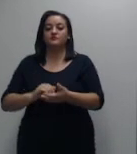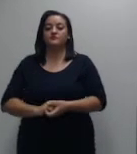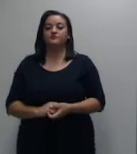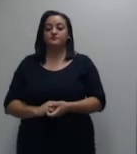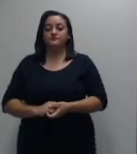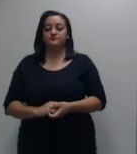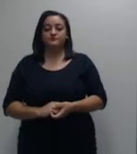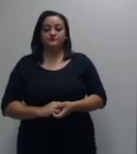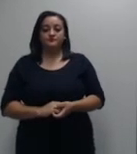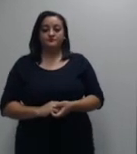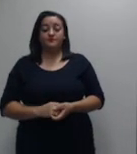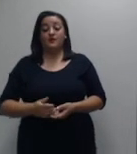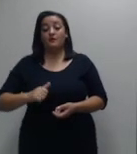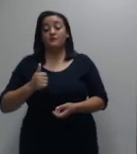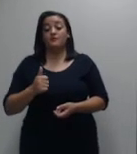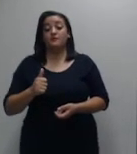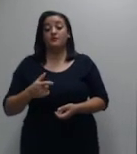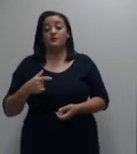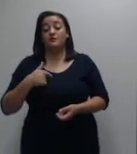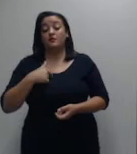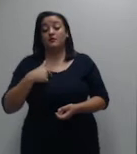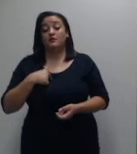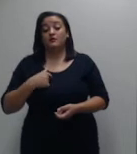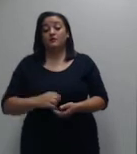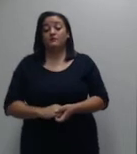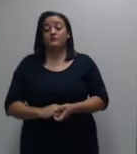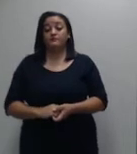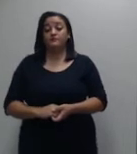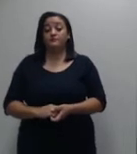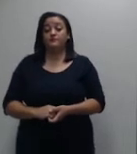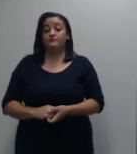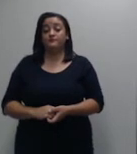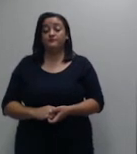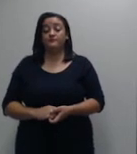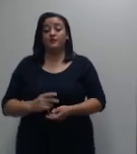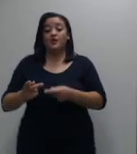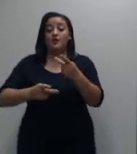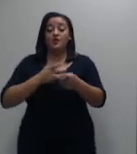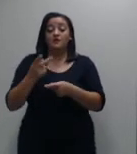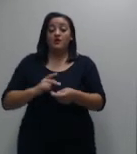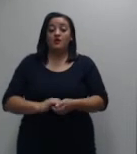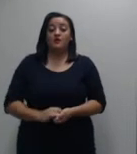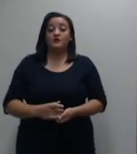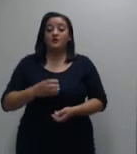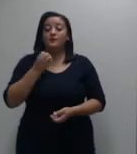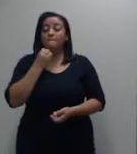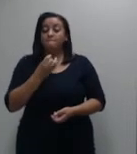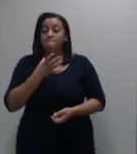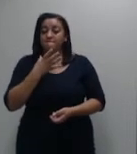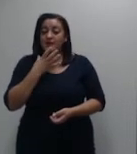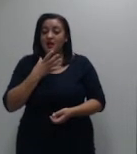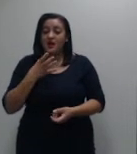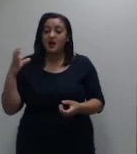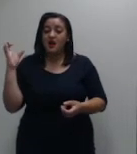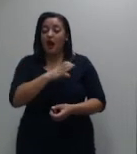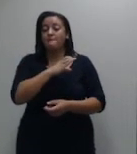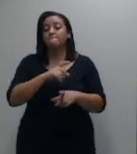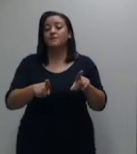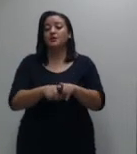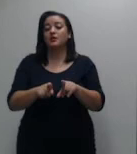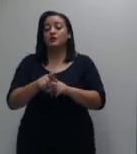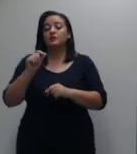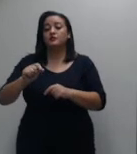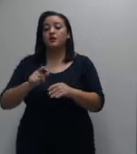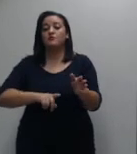o primeiro mudario devo dizer que você bastante objetivo aqui é uma questão